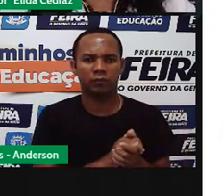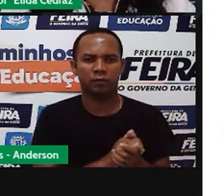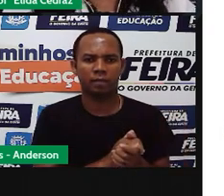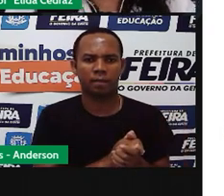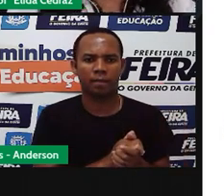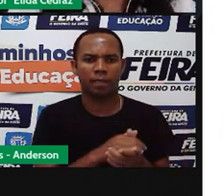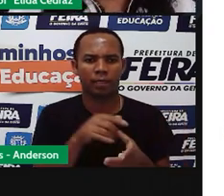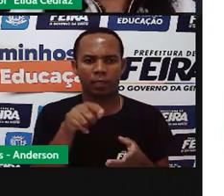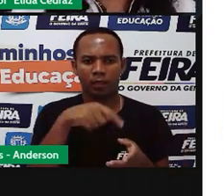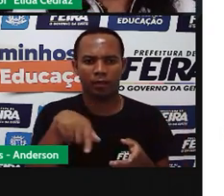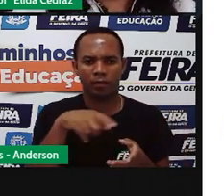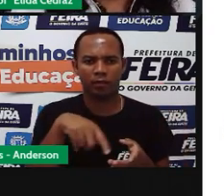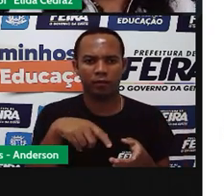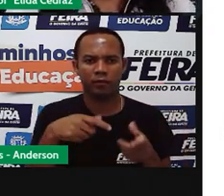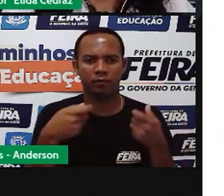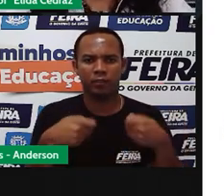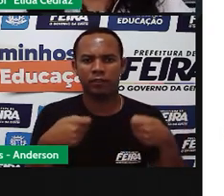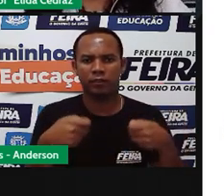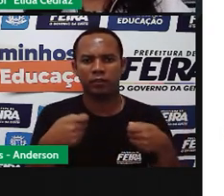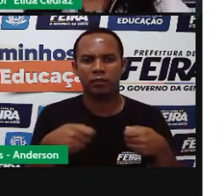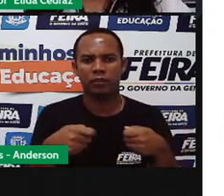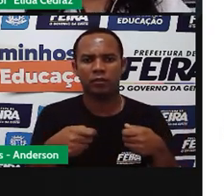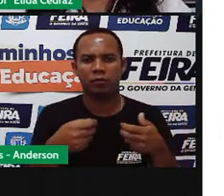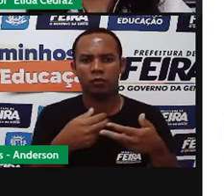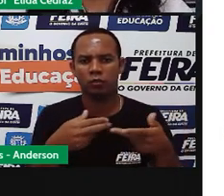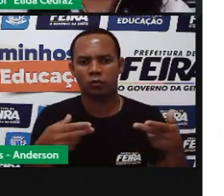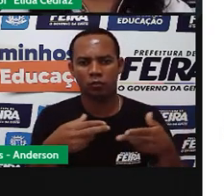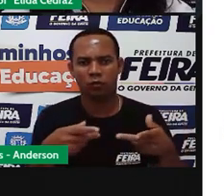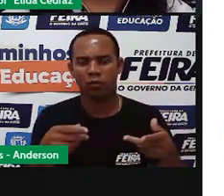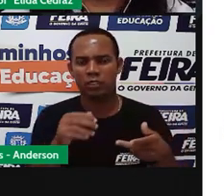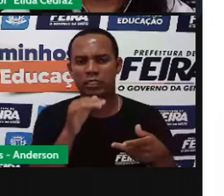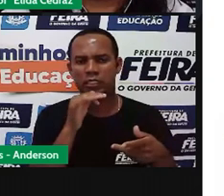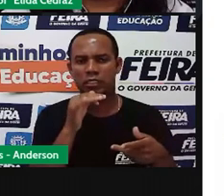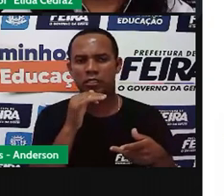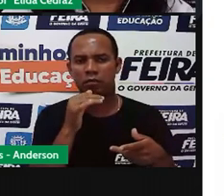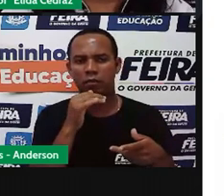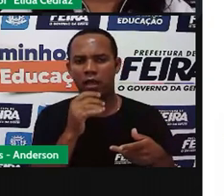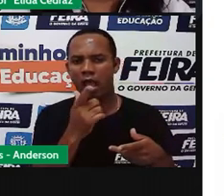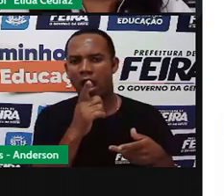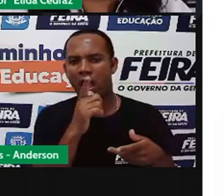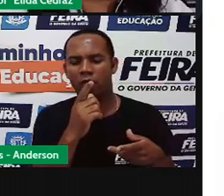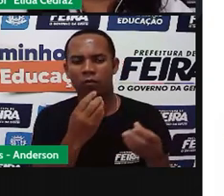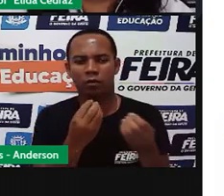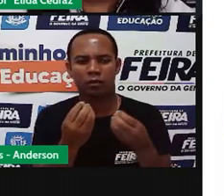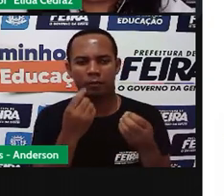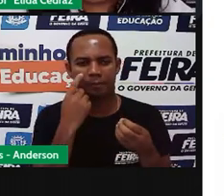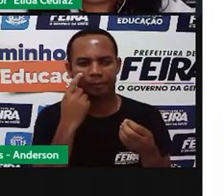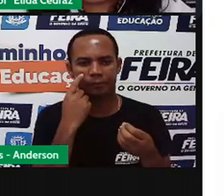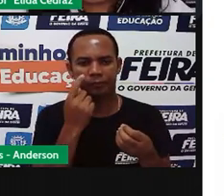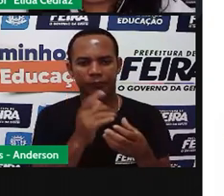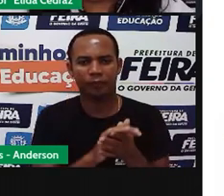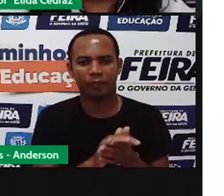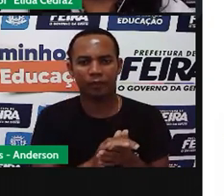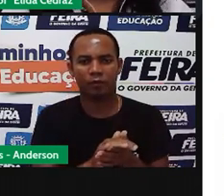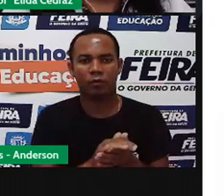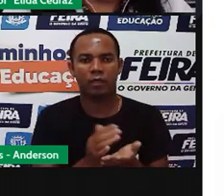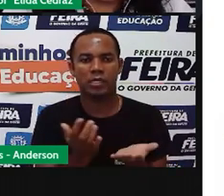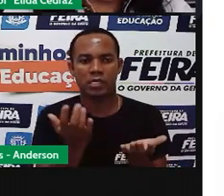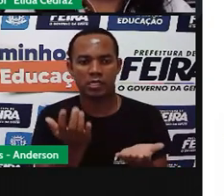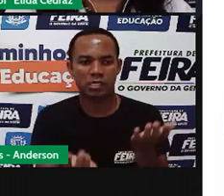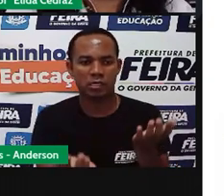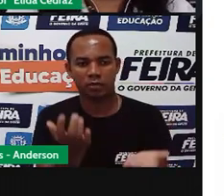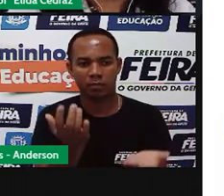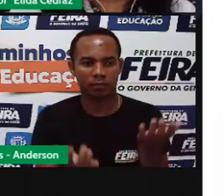Como nós precisamos medir as coisas, quando é em quilo, nós utilizamos a balança, não